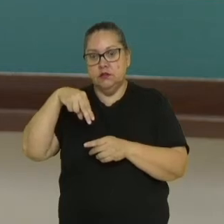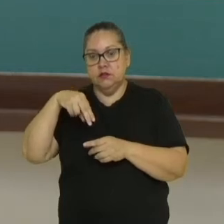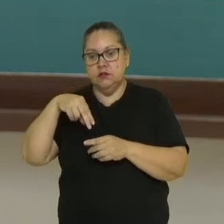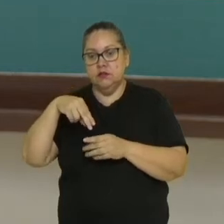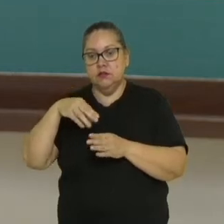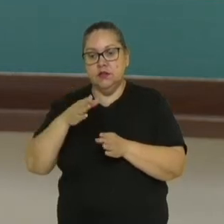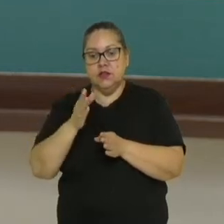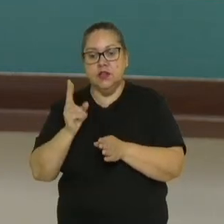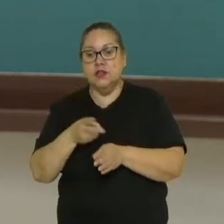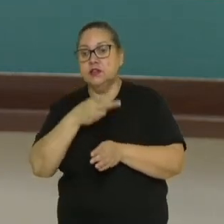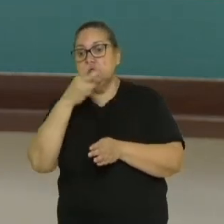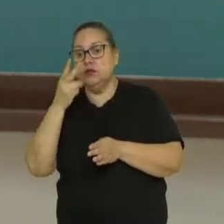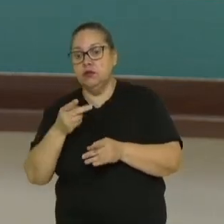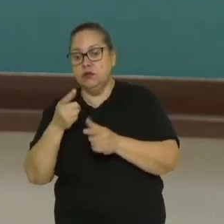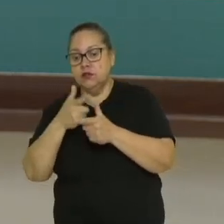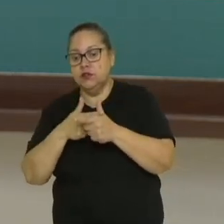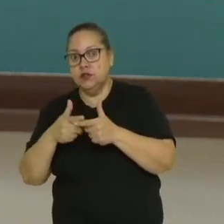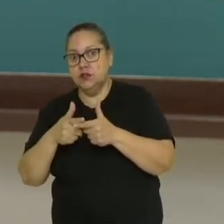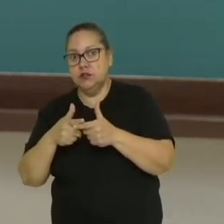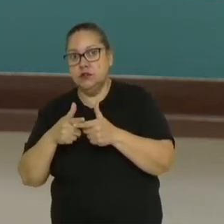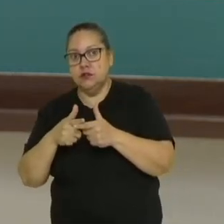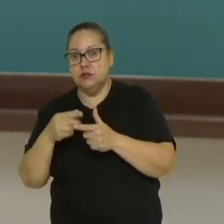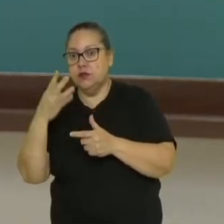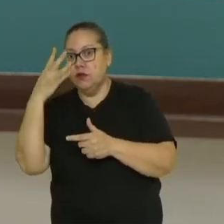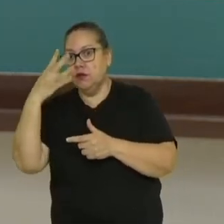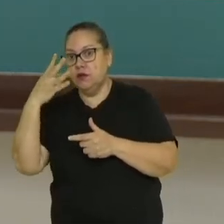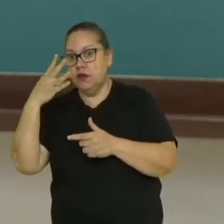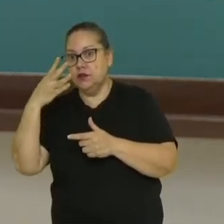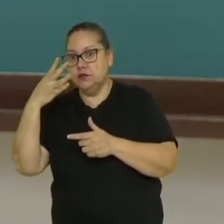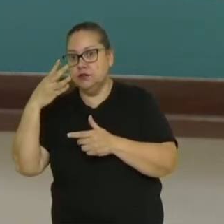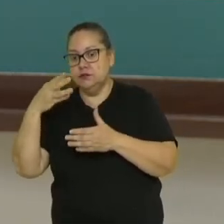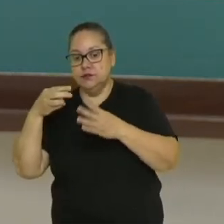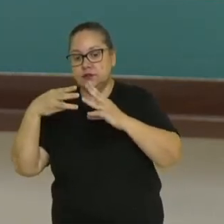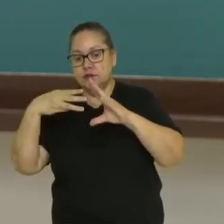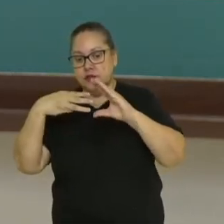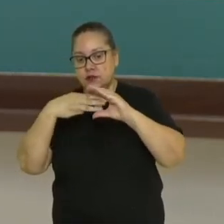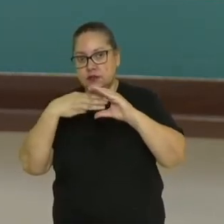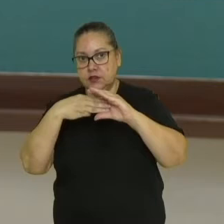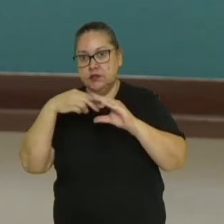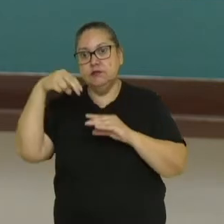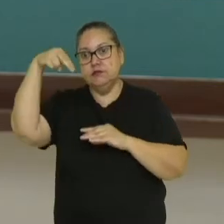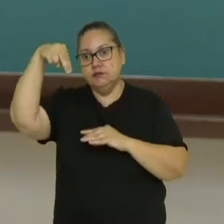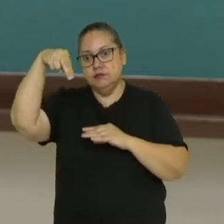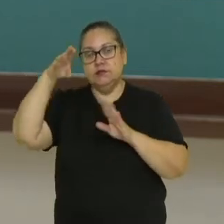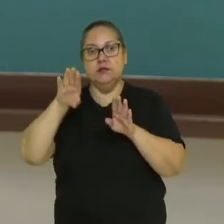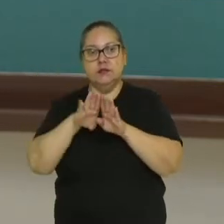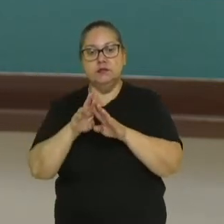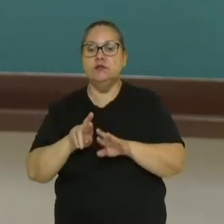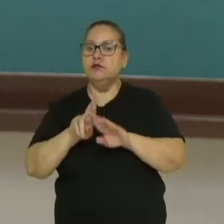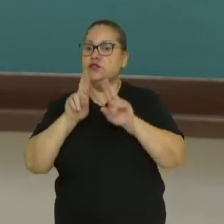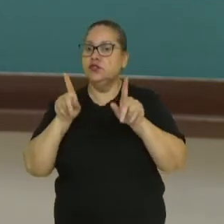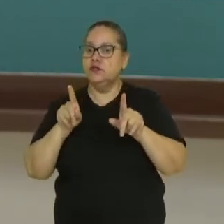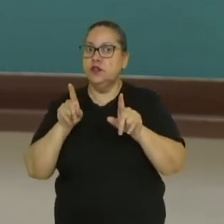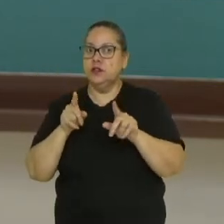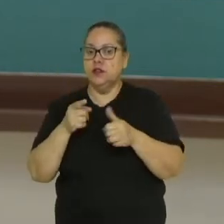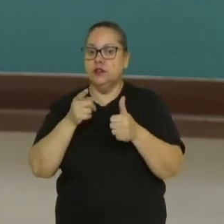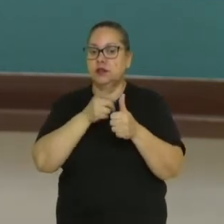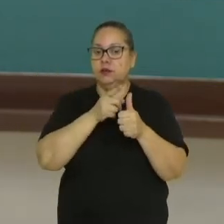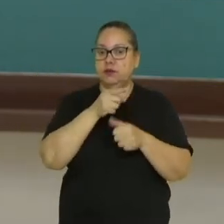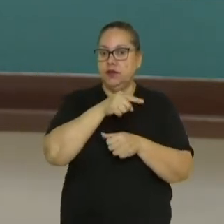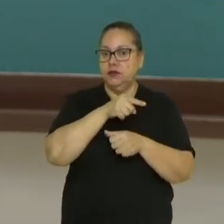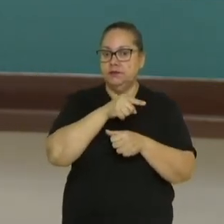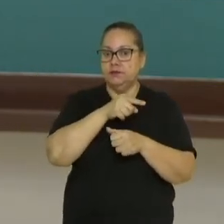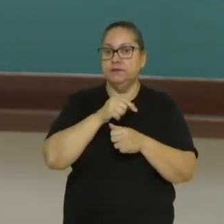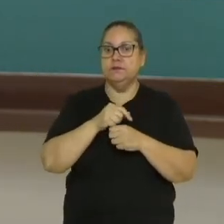uma segunda divisão, que vai originar 4 células N também, diferentes dessa primeira